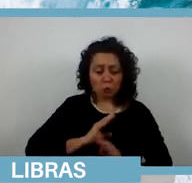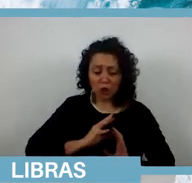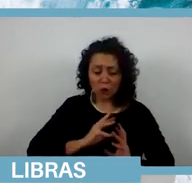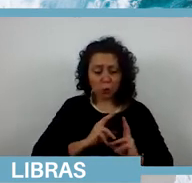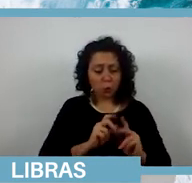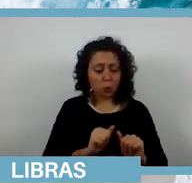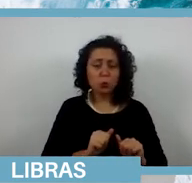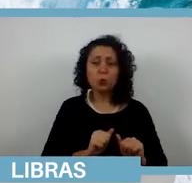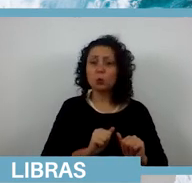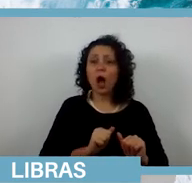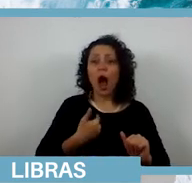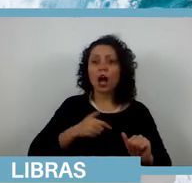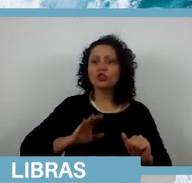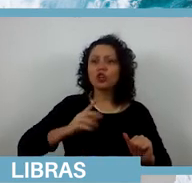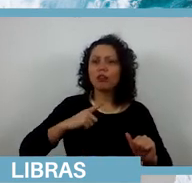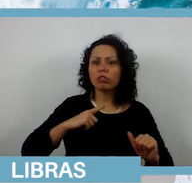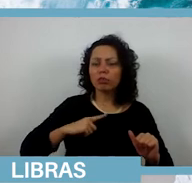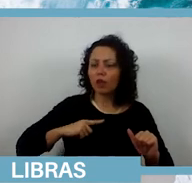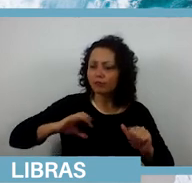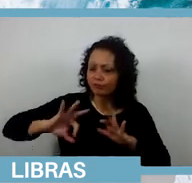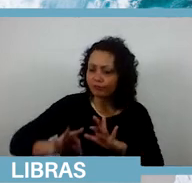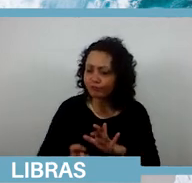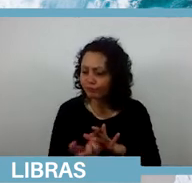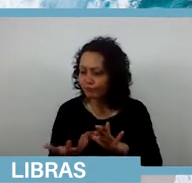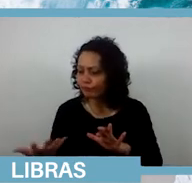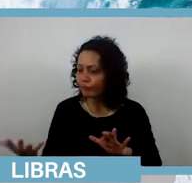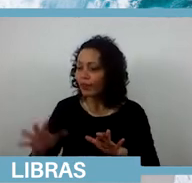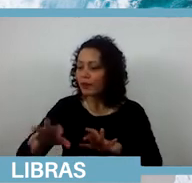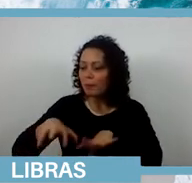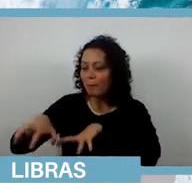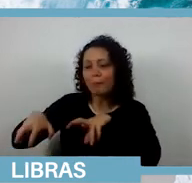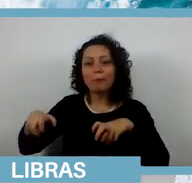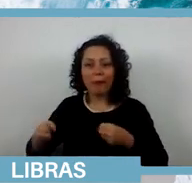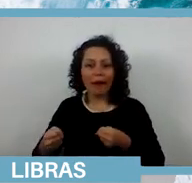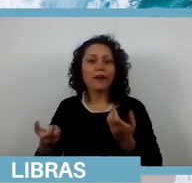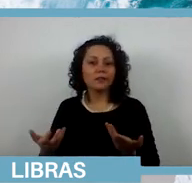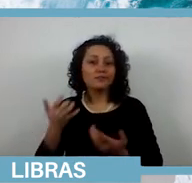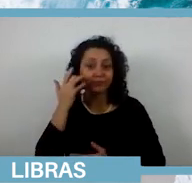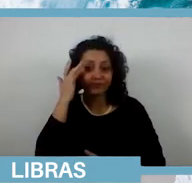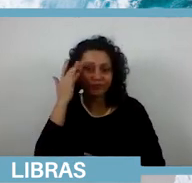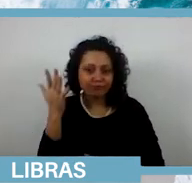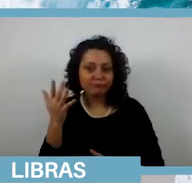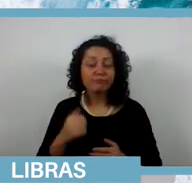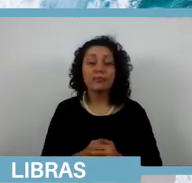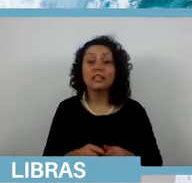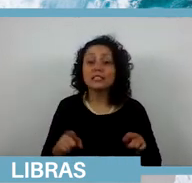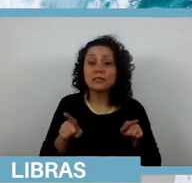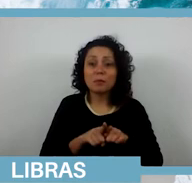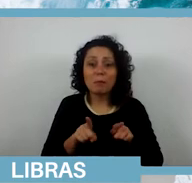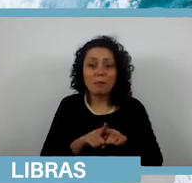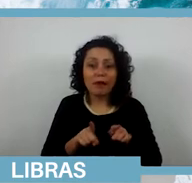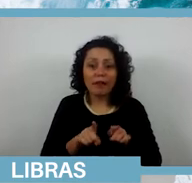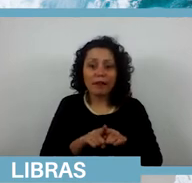muitas embalagens também, né? Porque não precisa comprar tudo cheio de plástico no mercado. Tem um contato maior ali com